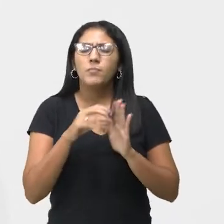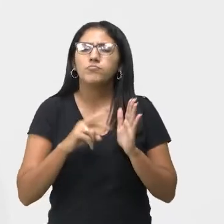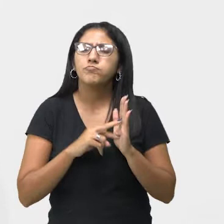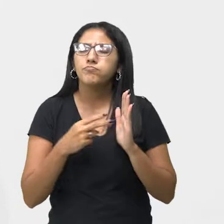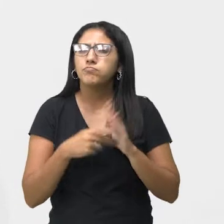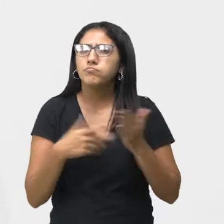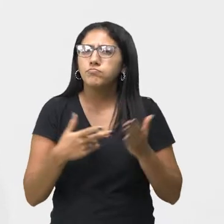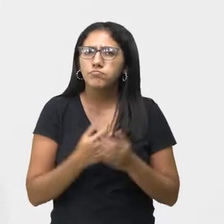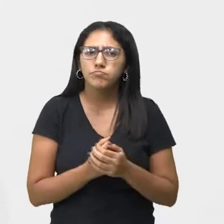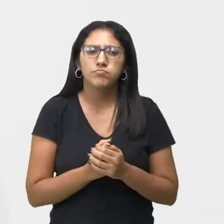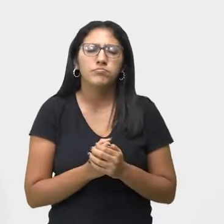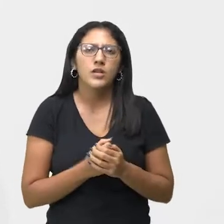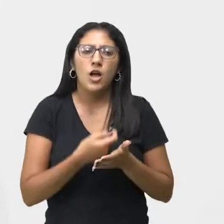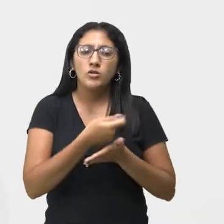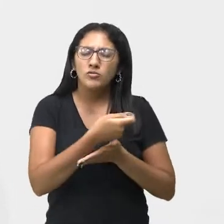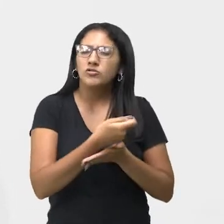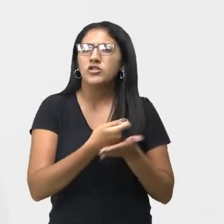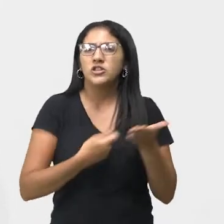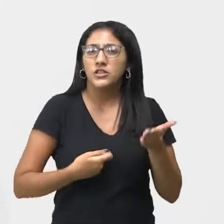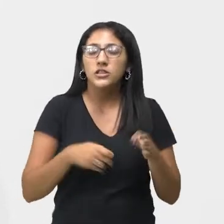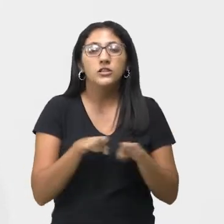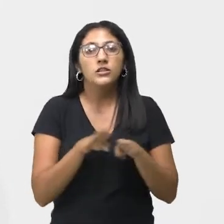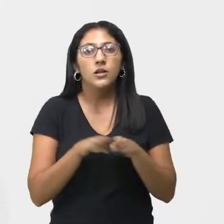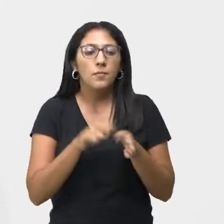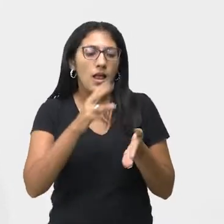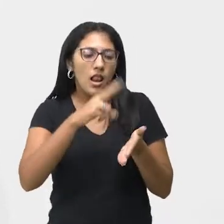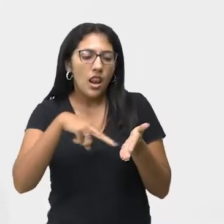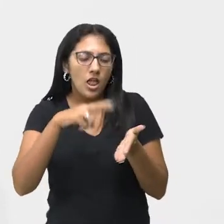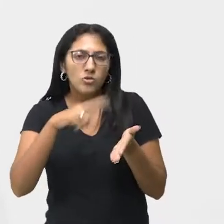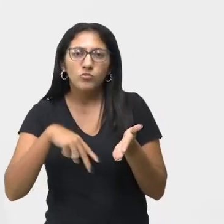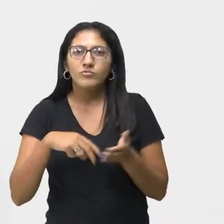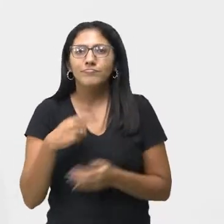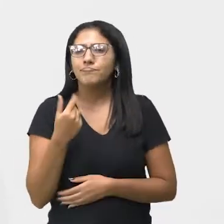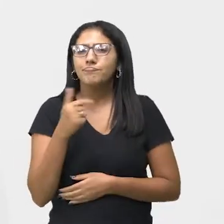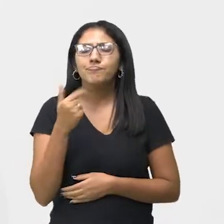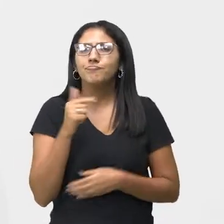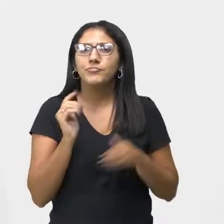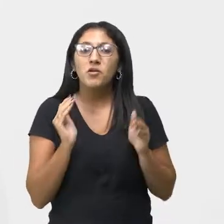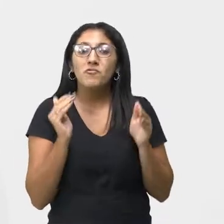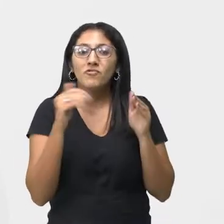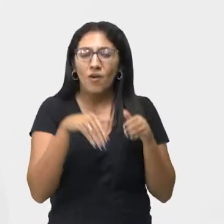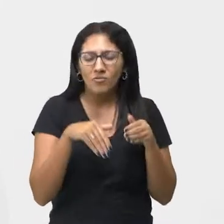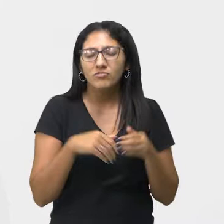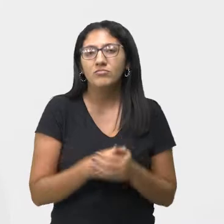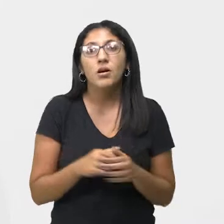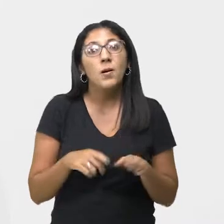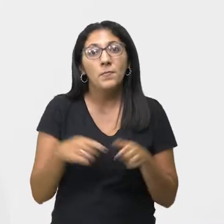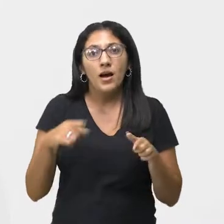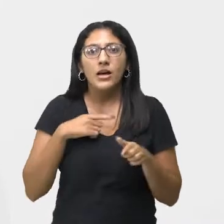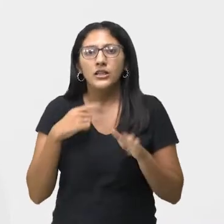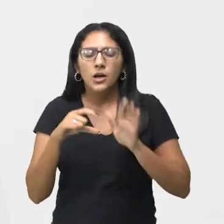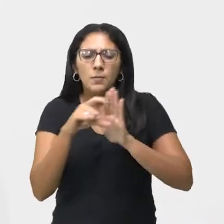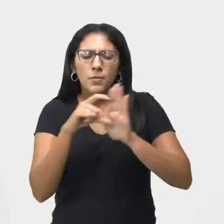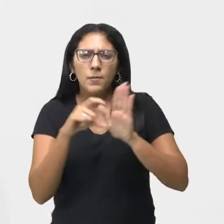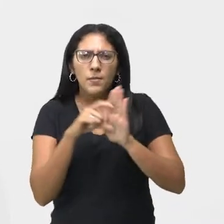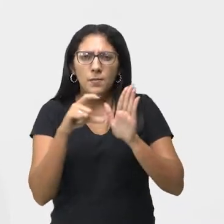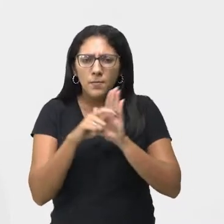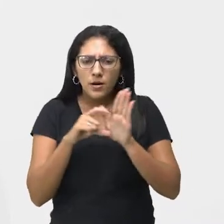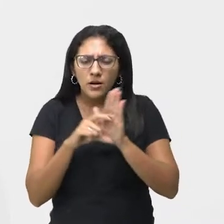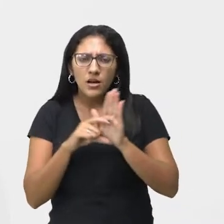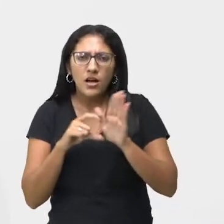definição, uma forma de escrita e leitura não linear, com blocos de